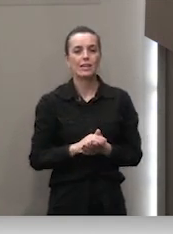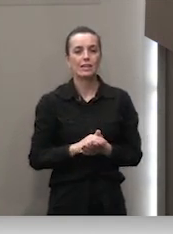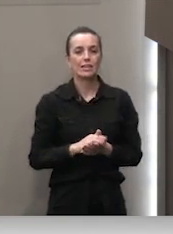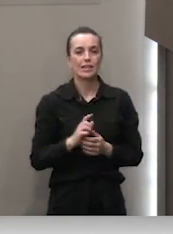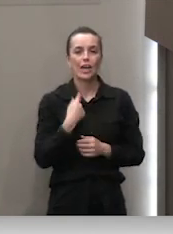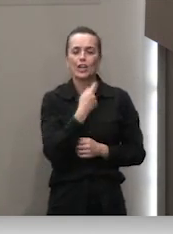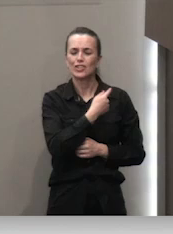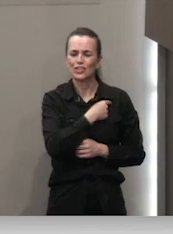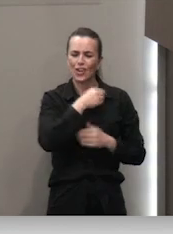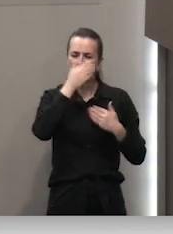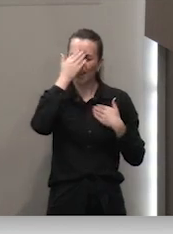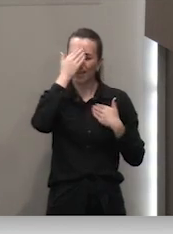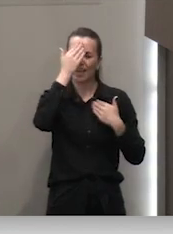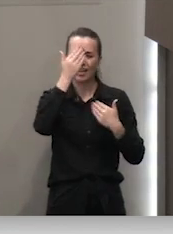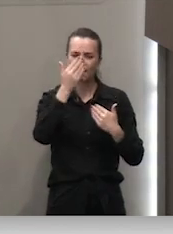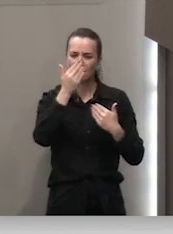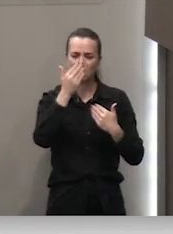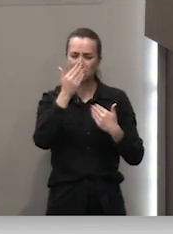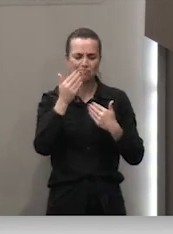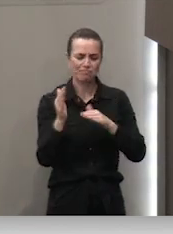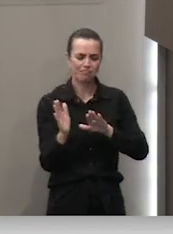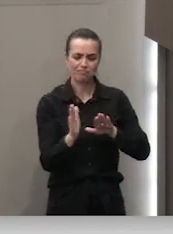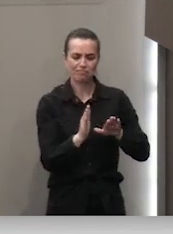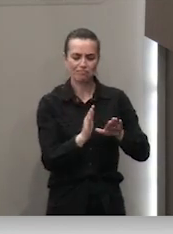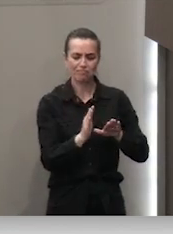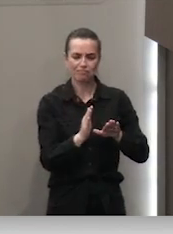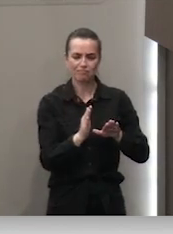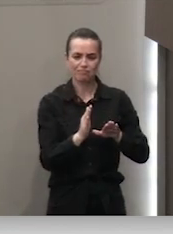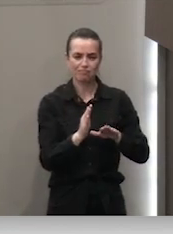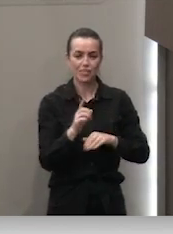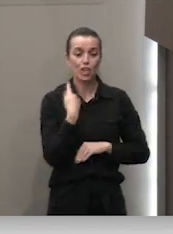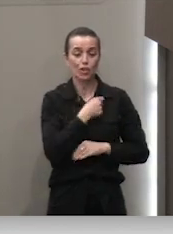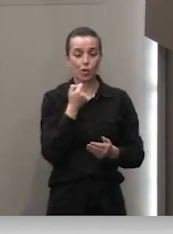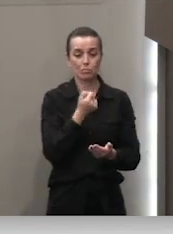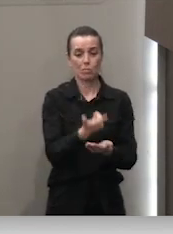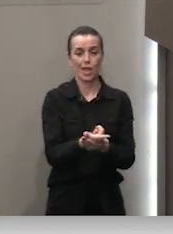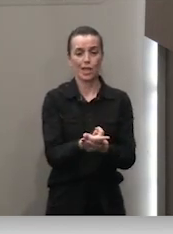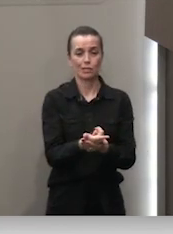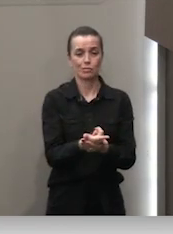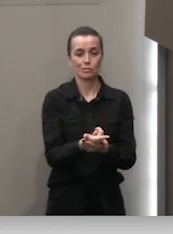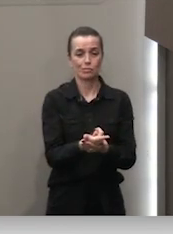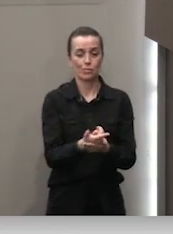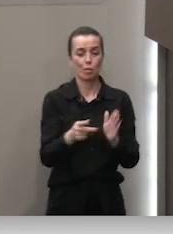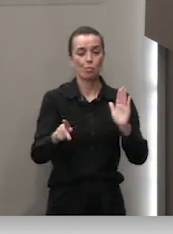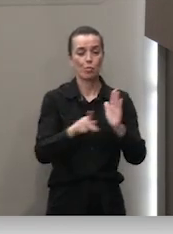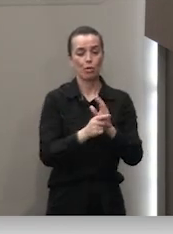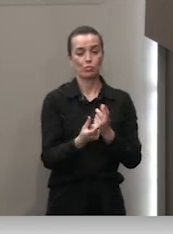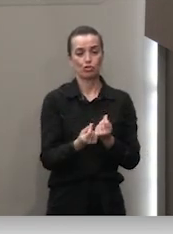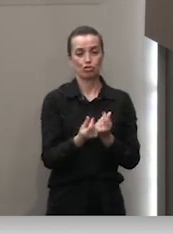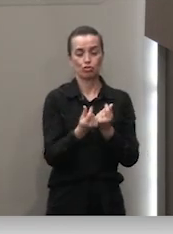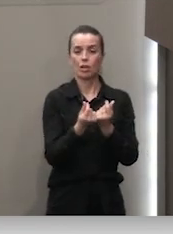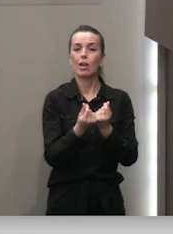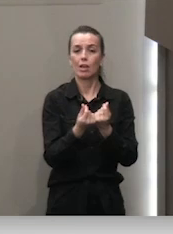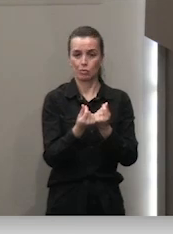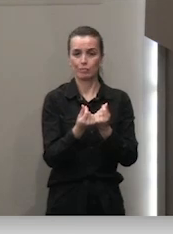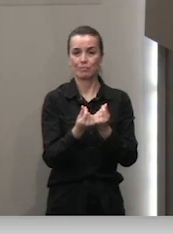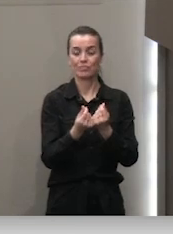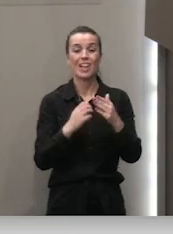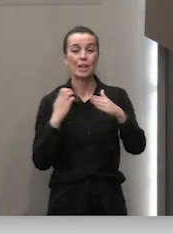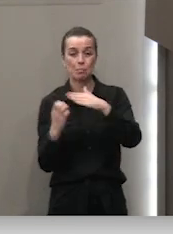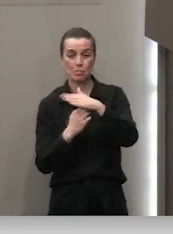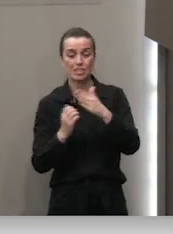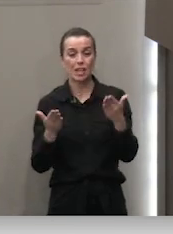coisa nenhuma. Isso é feito com o nosso dinheiro, com o dinheiro daquelas empresas que estão fechadas e